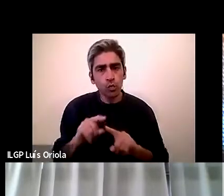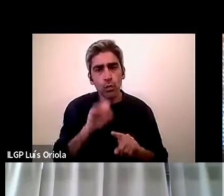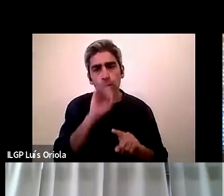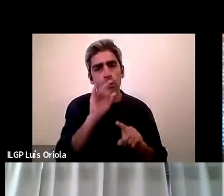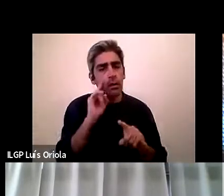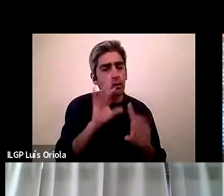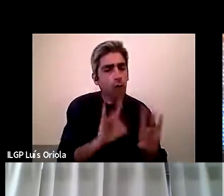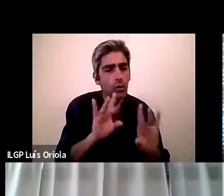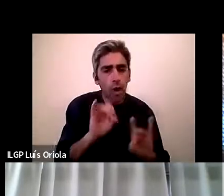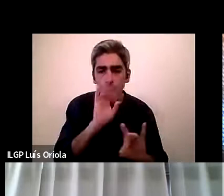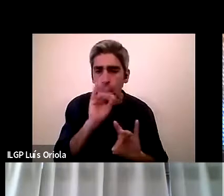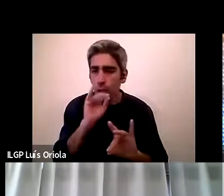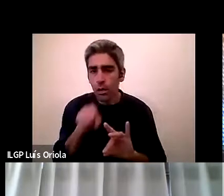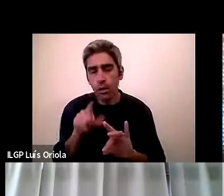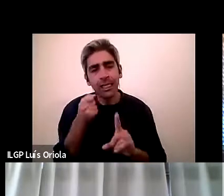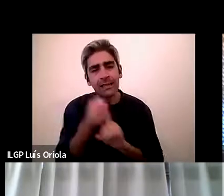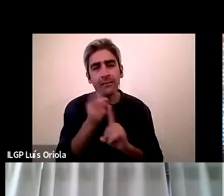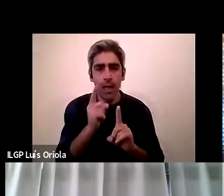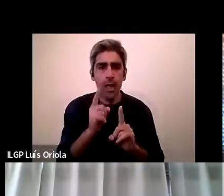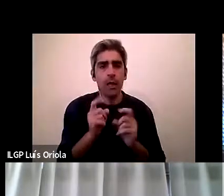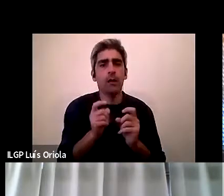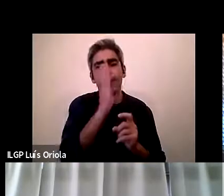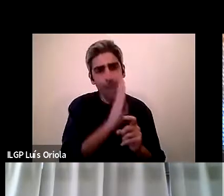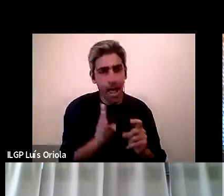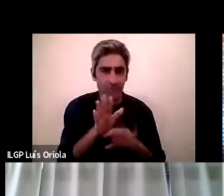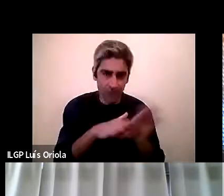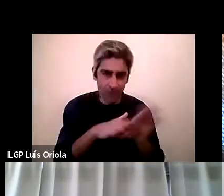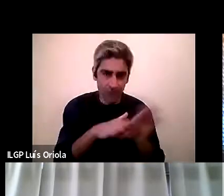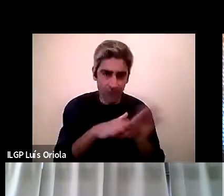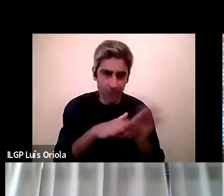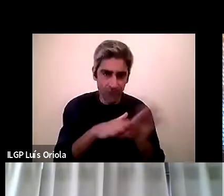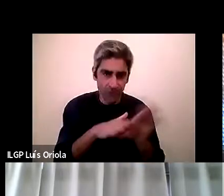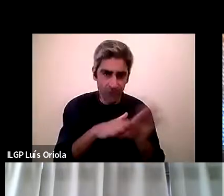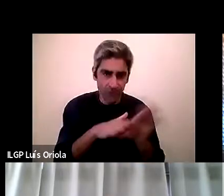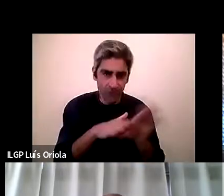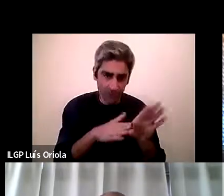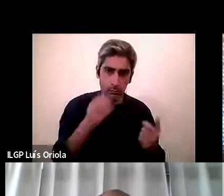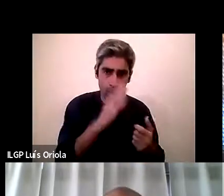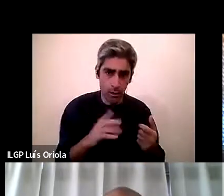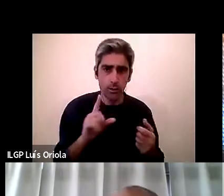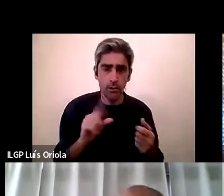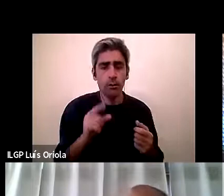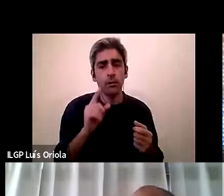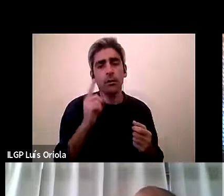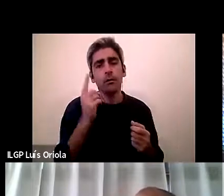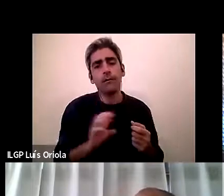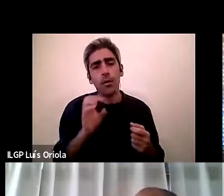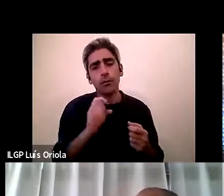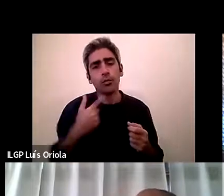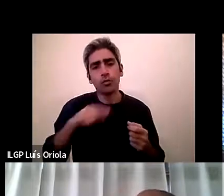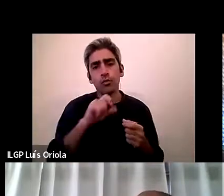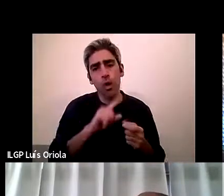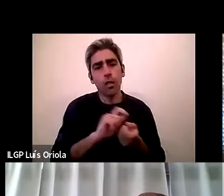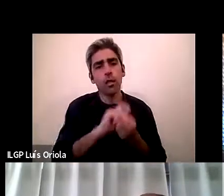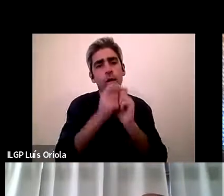e aquilo que gostaríamos mesmo é que fossem colocadas em prática, que fossem sendo melhoradas e desta forma podermos todos nós